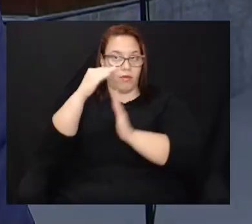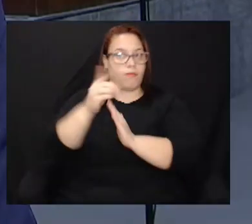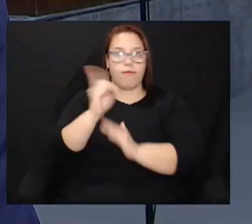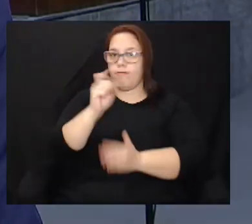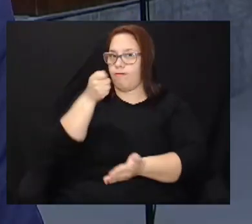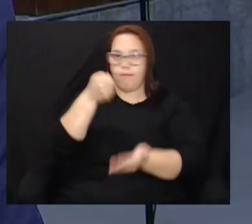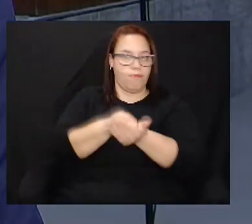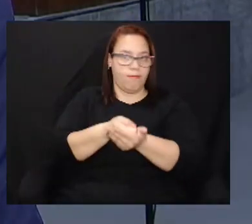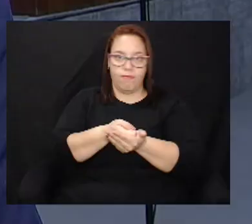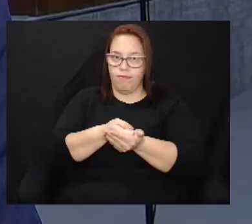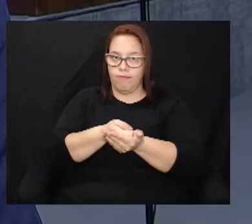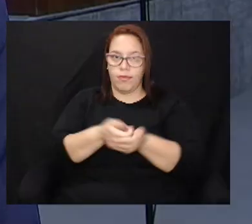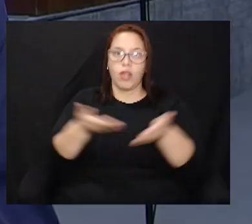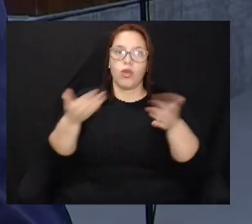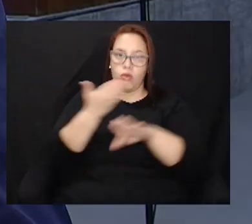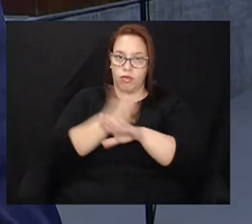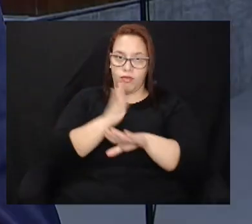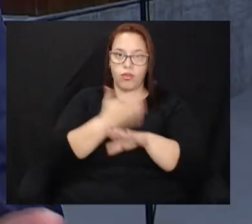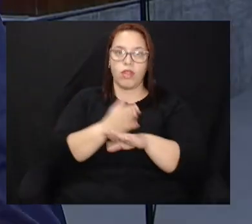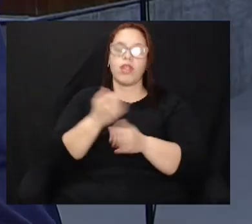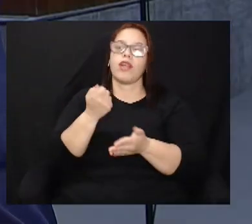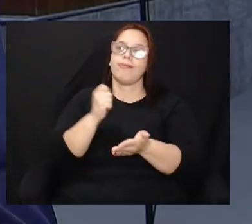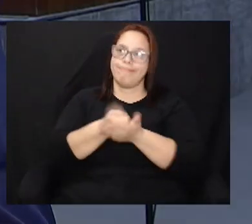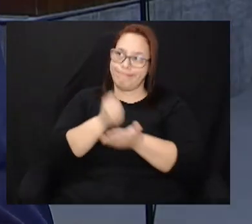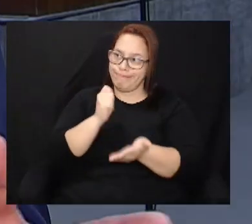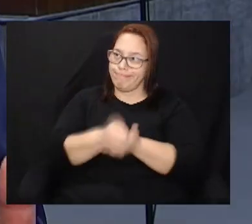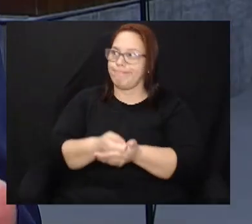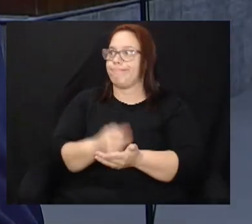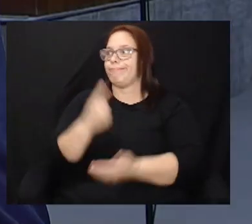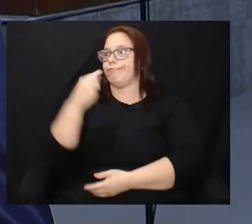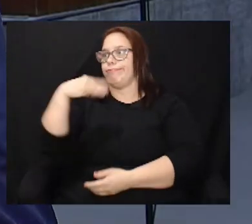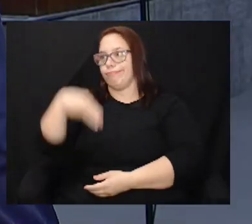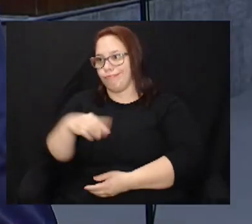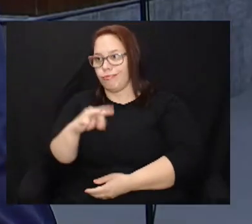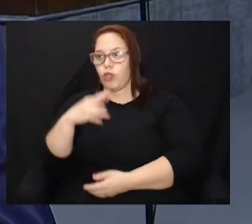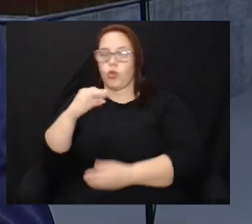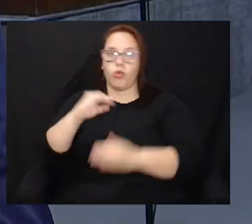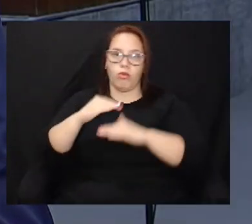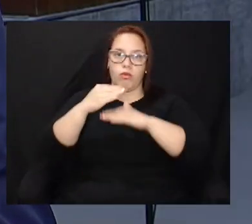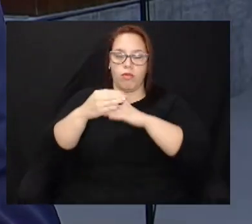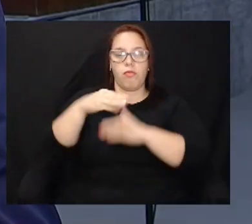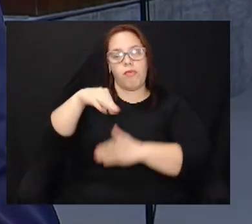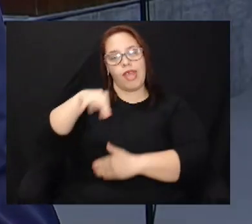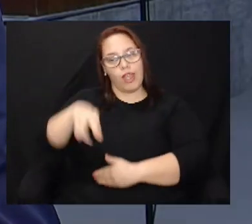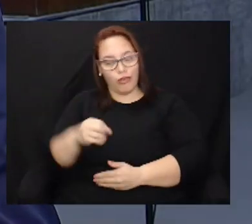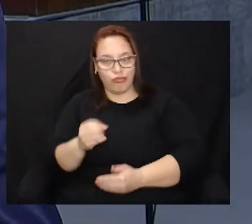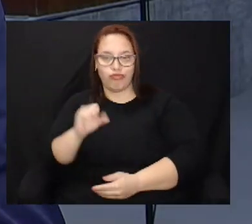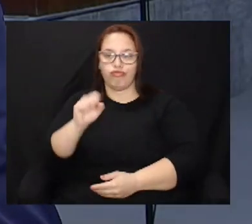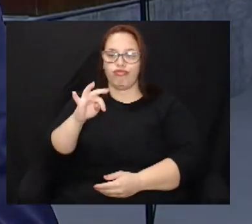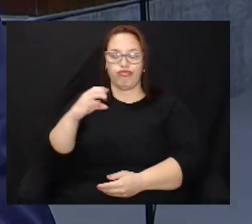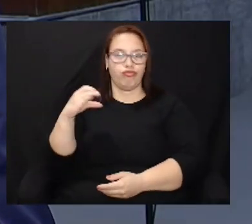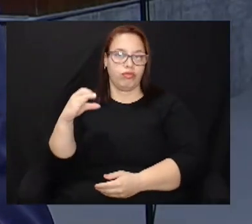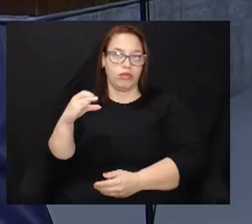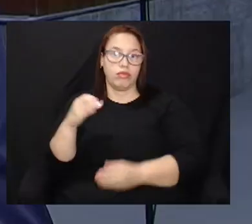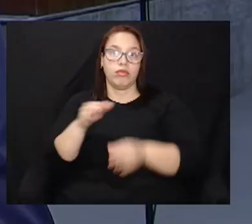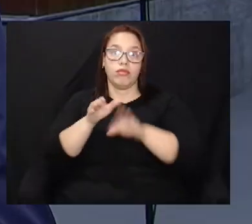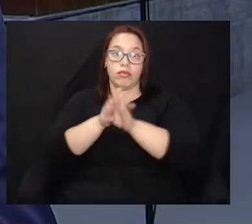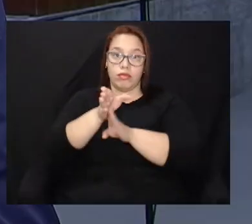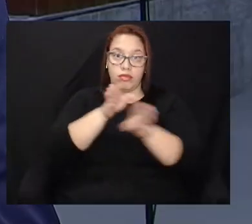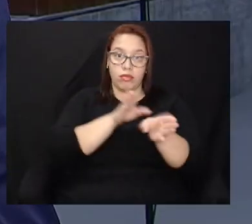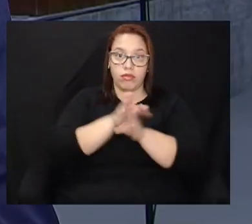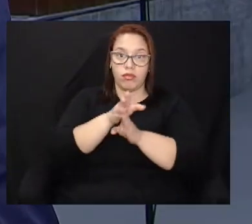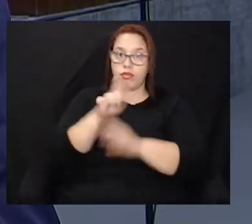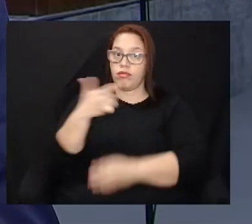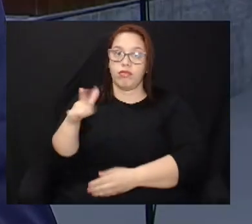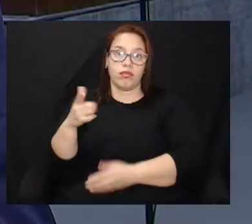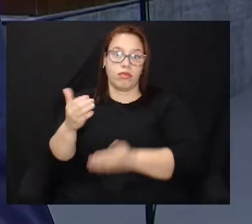cobrado. Hoje, na prática, está sendo cobrado. Se a pessoa passar 1 metro para frente, meio metro, a CETEC ela vai lá, ela orienta. Se a pessoa não